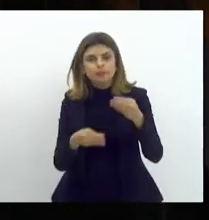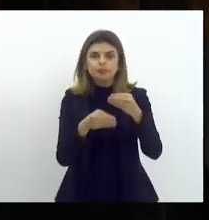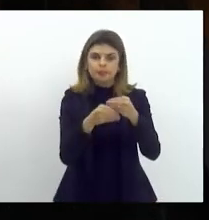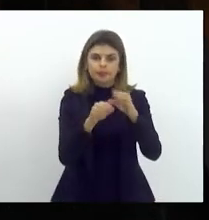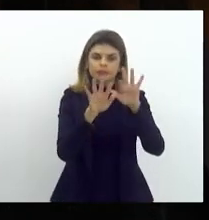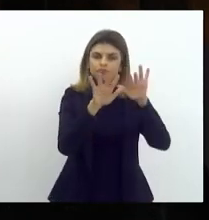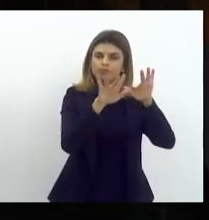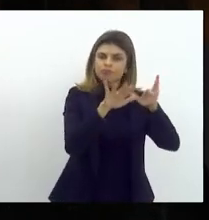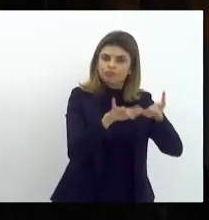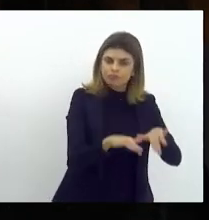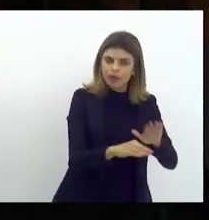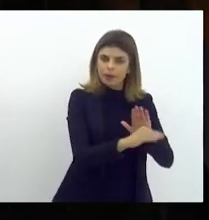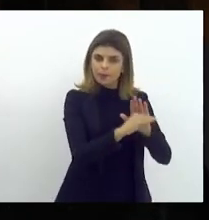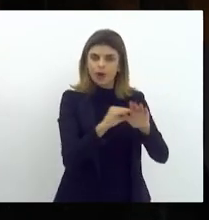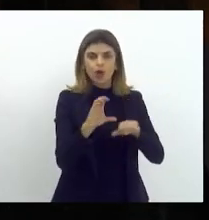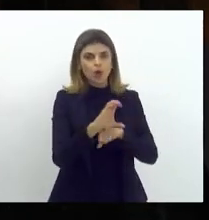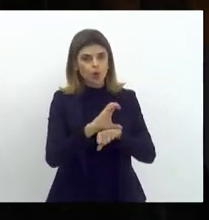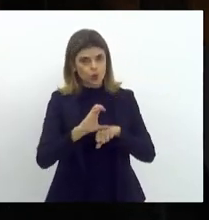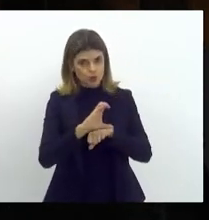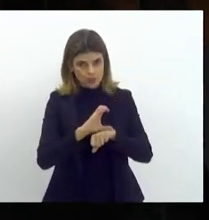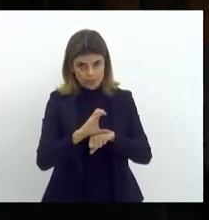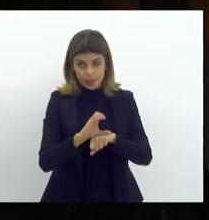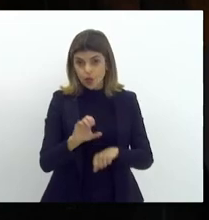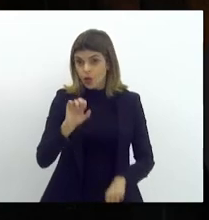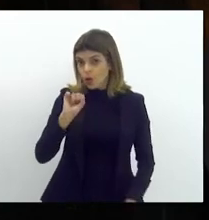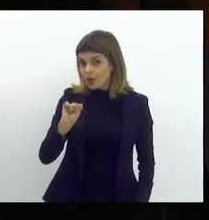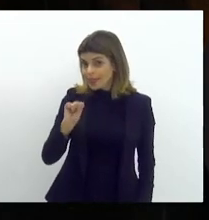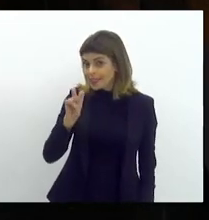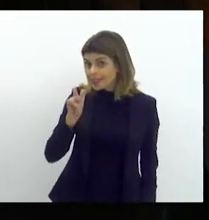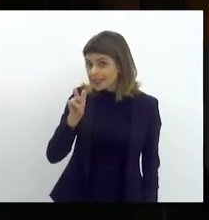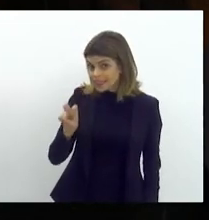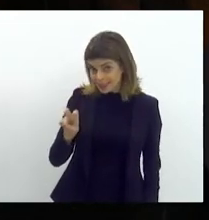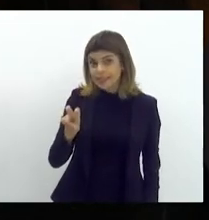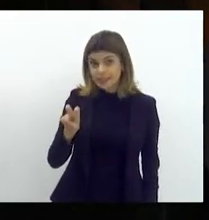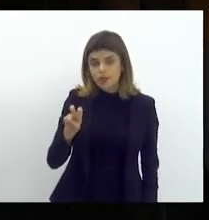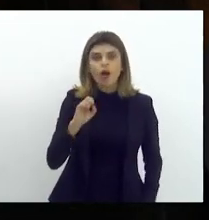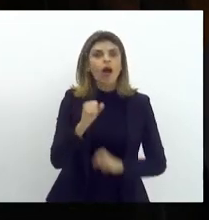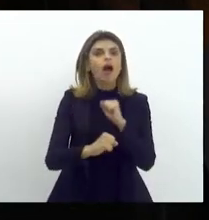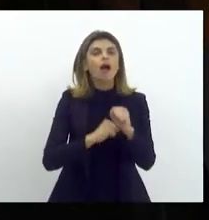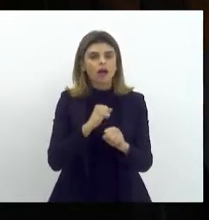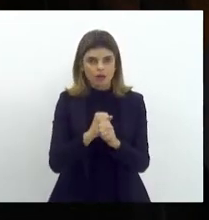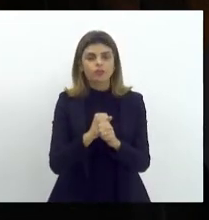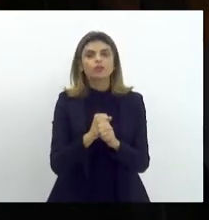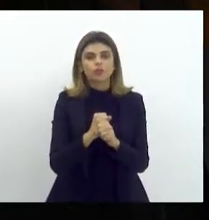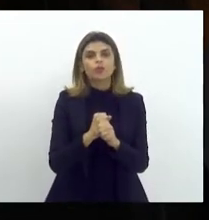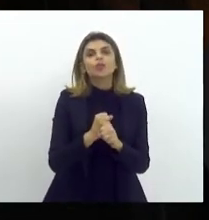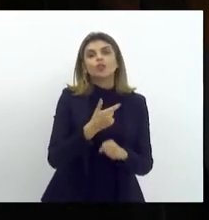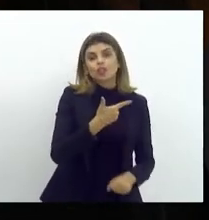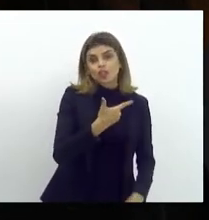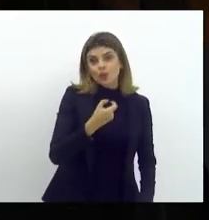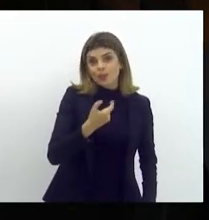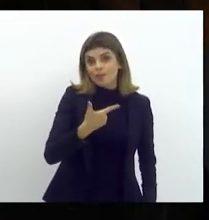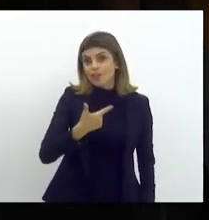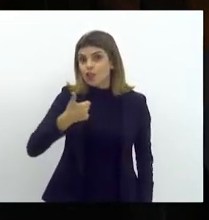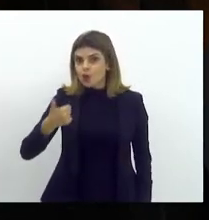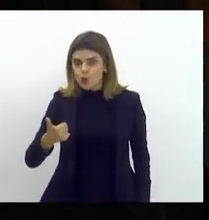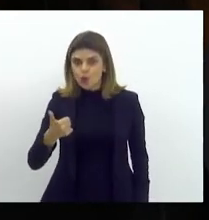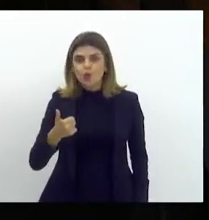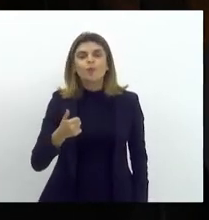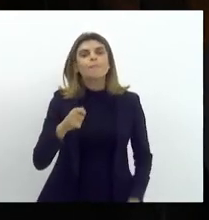pela Emenda Constitucional 85 de 12 de Março de 2021